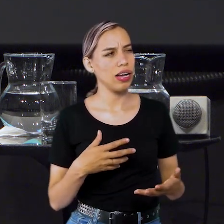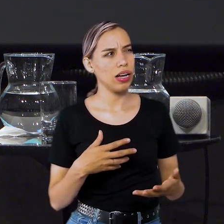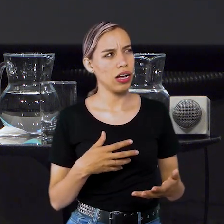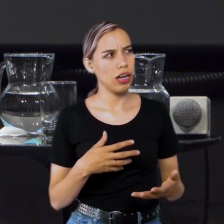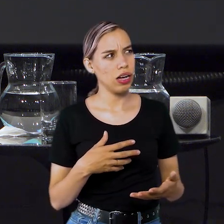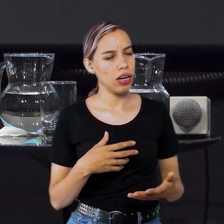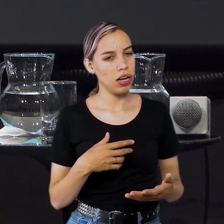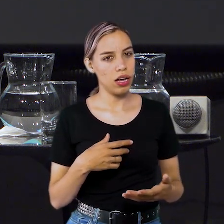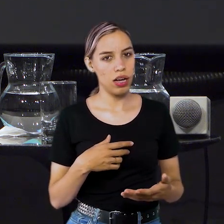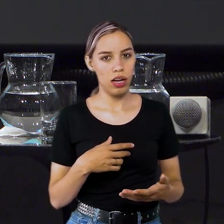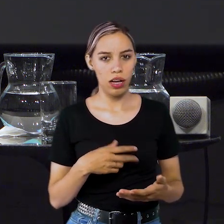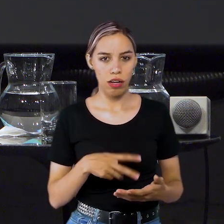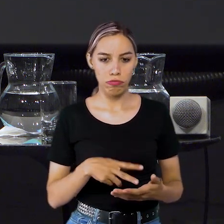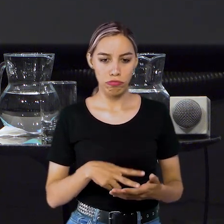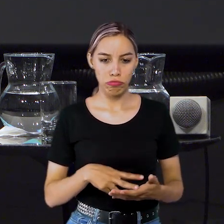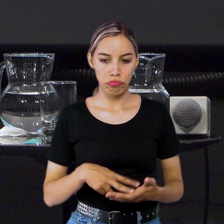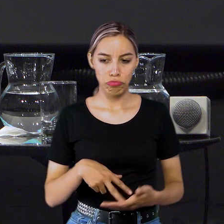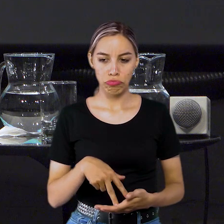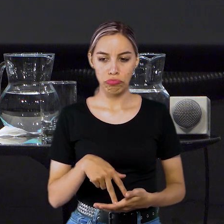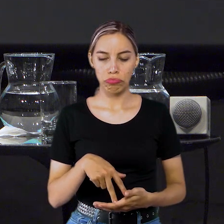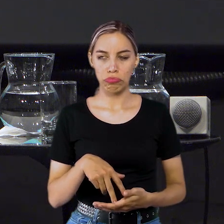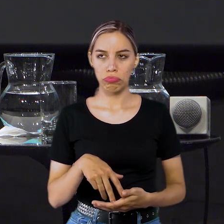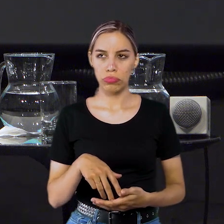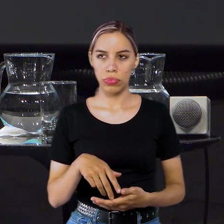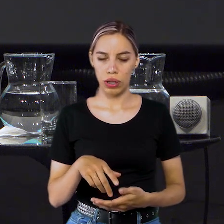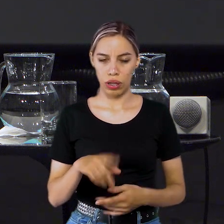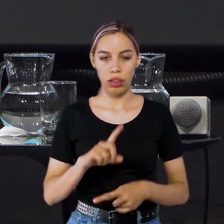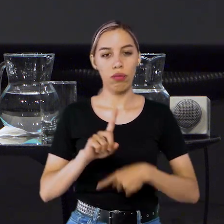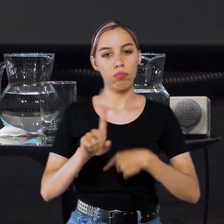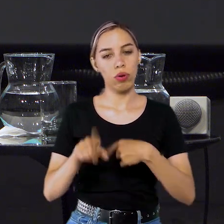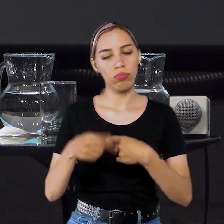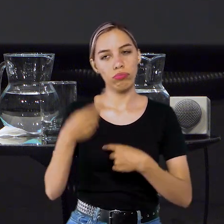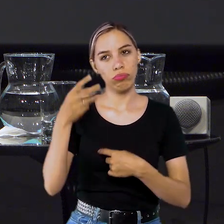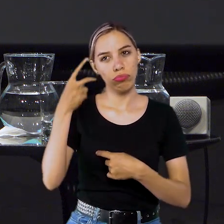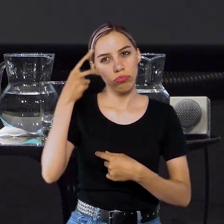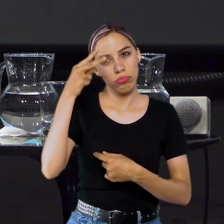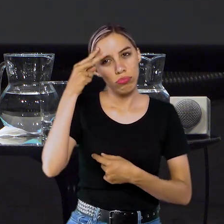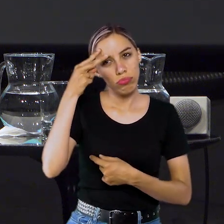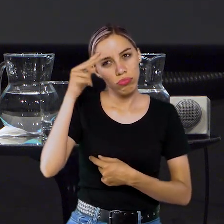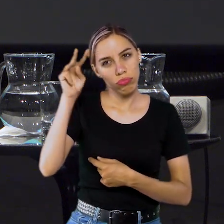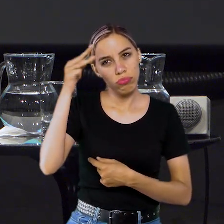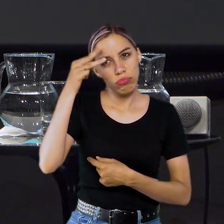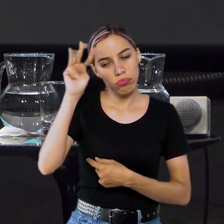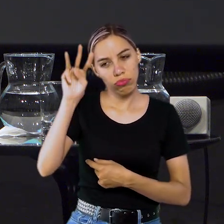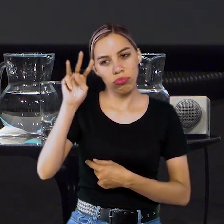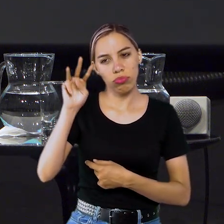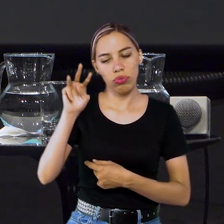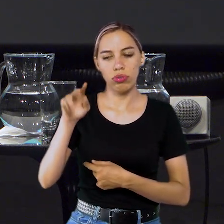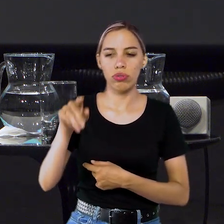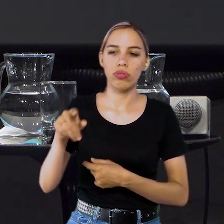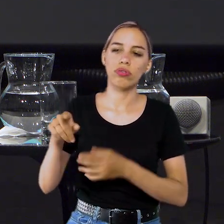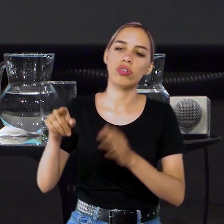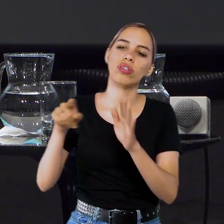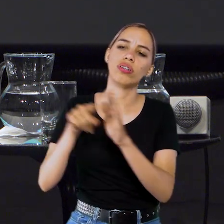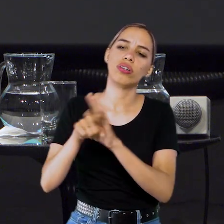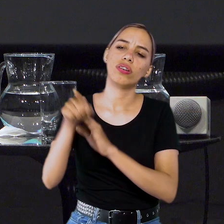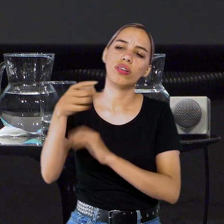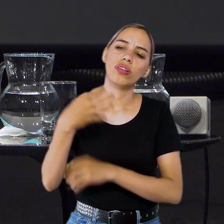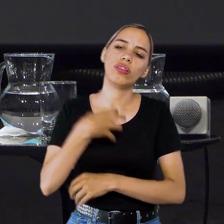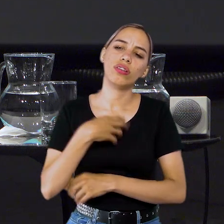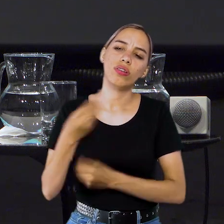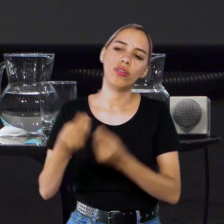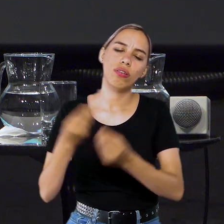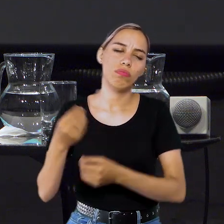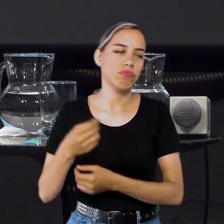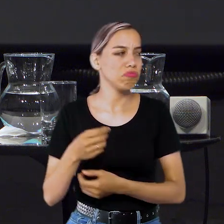que, 2, 3 dias depois, mais na outra aula, e ela estava bem, mais uma vez. Então,